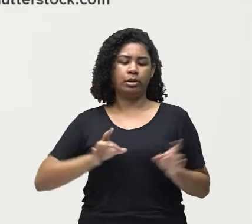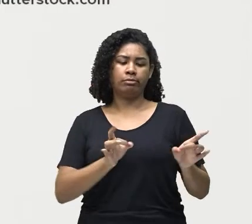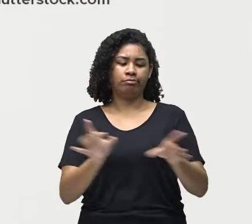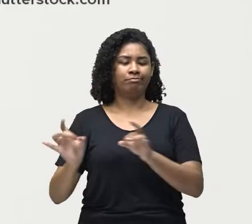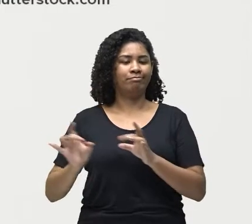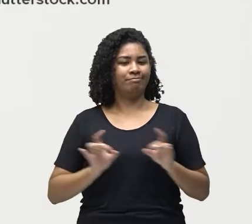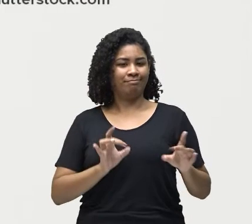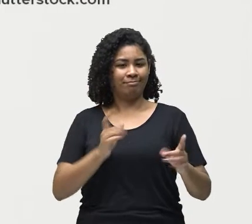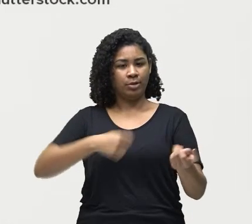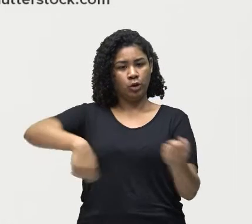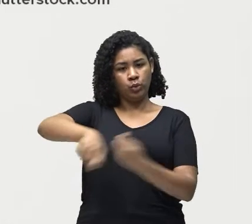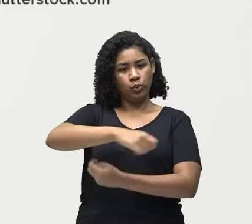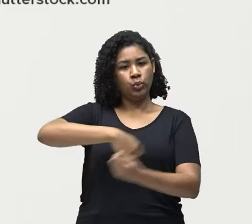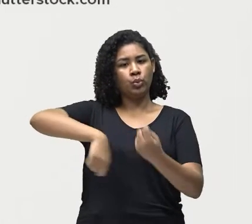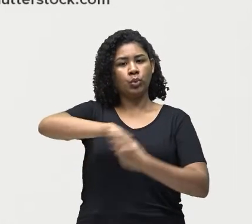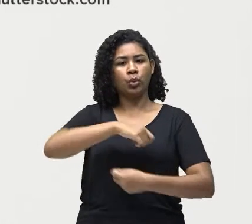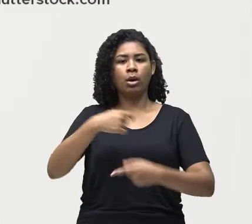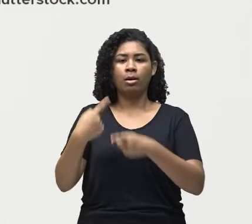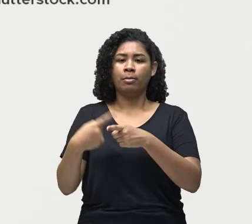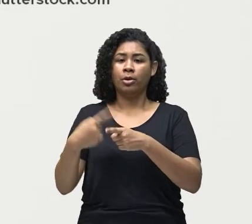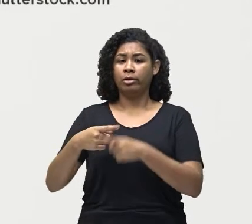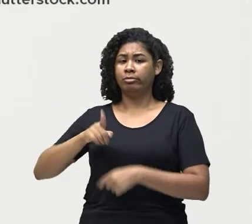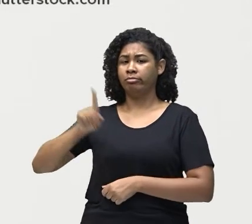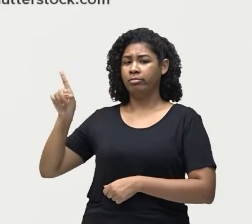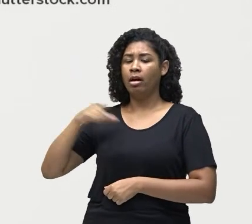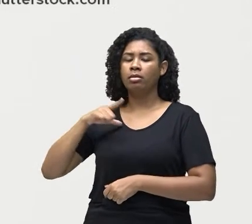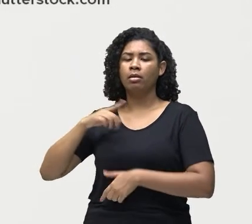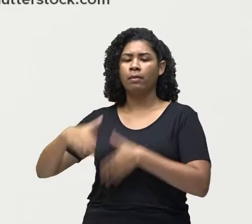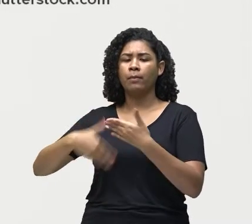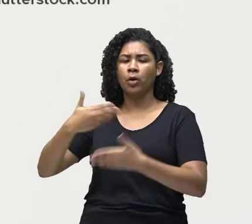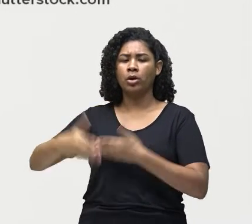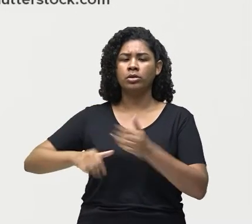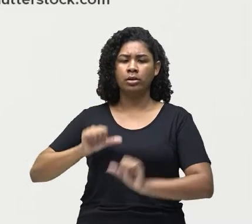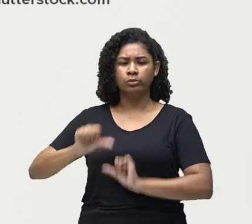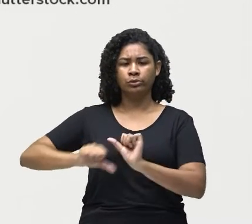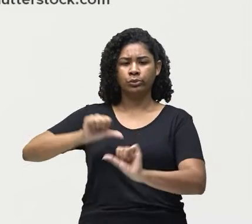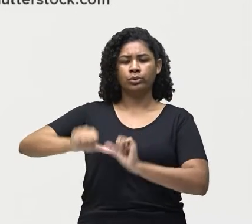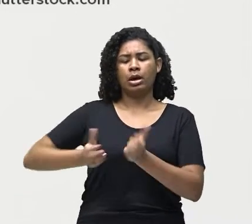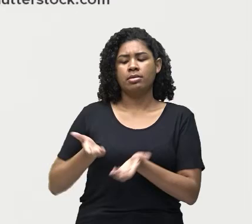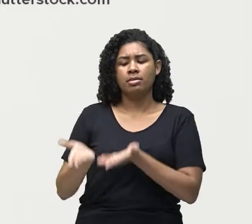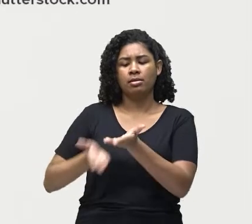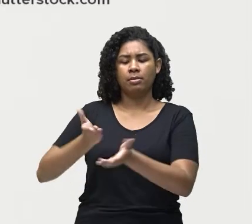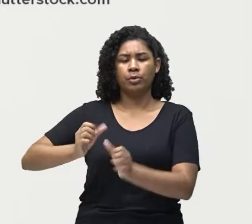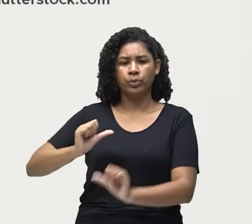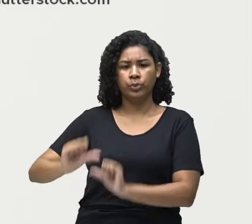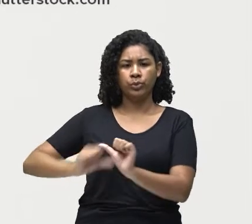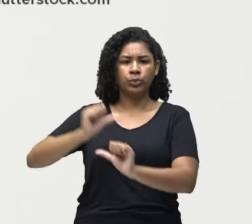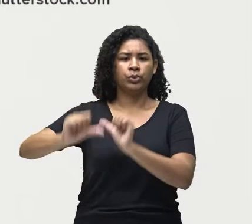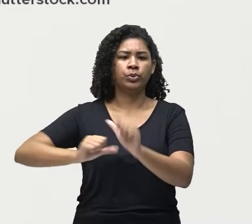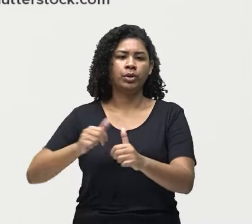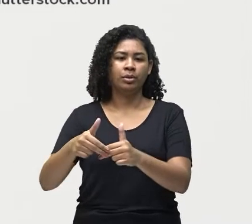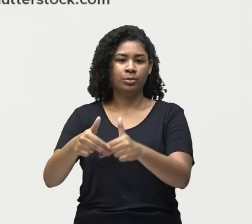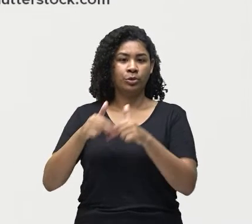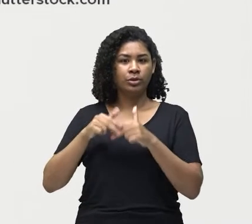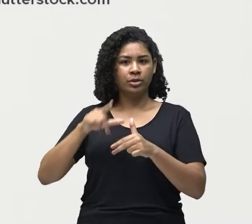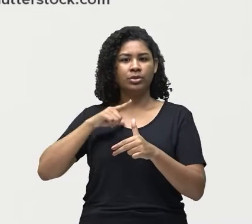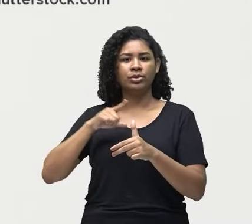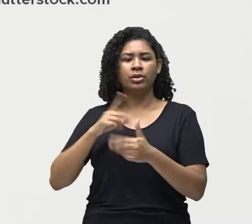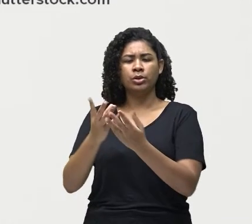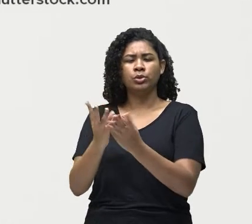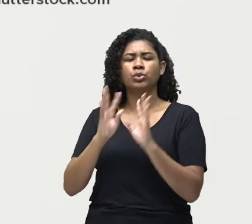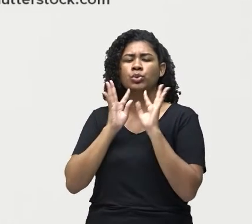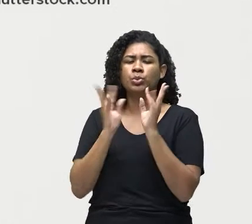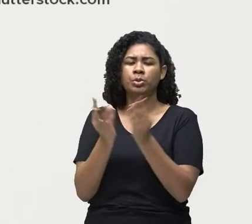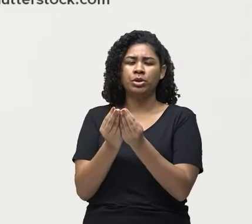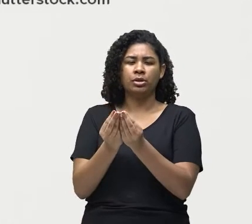comercial, pois nas refinarias ele passa por um processo em que são obtidos os seus derivados. Quais são os